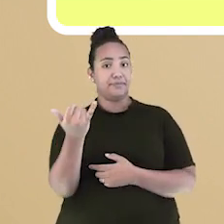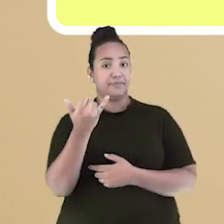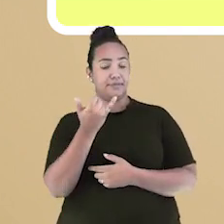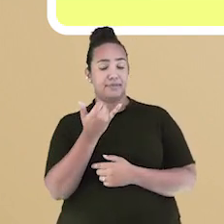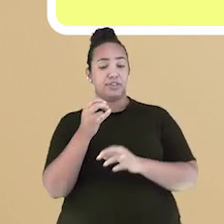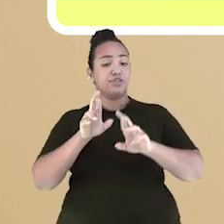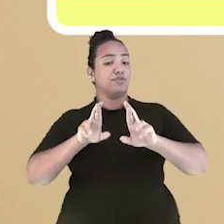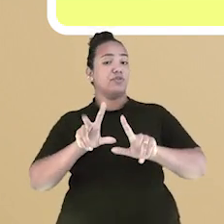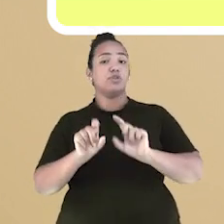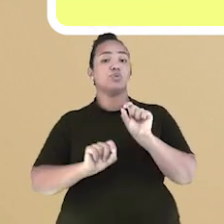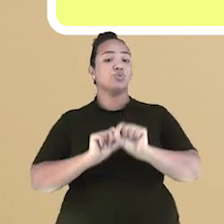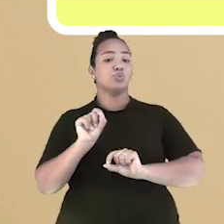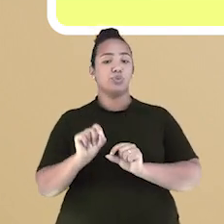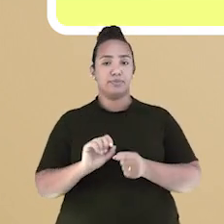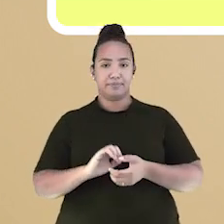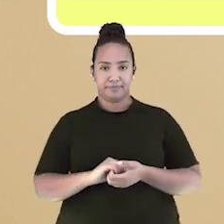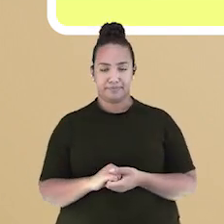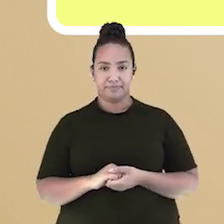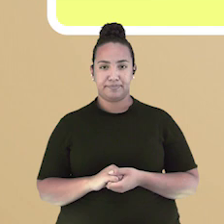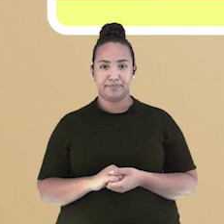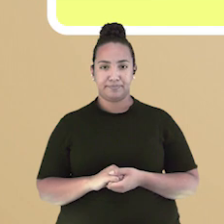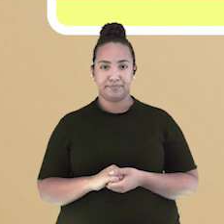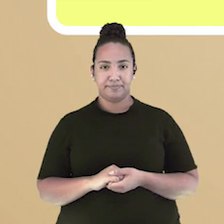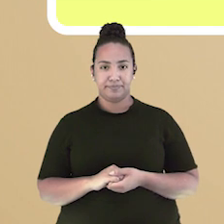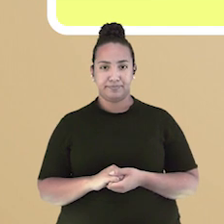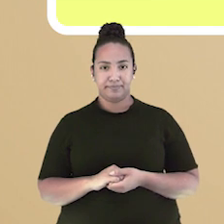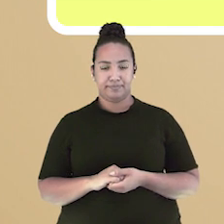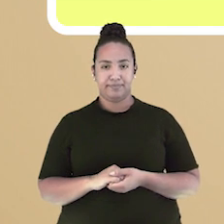de diferente entre elas.